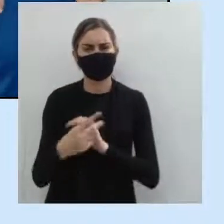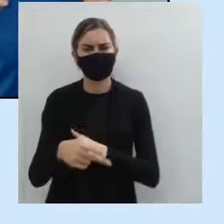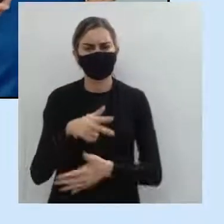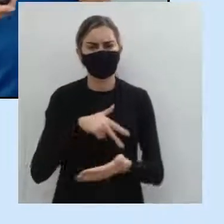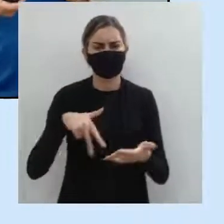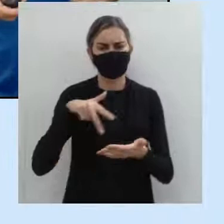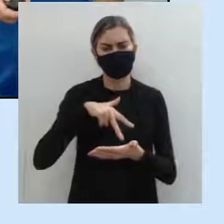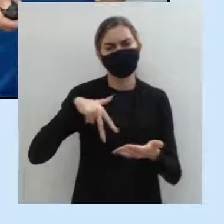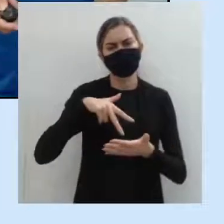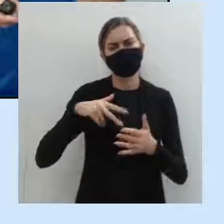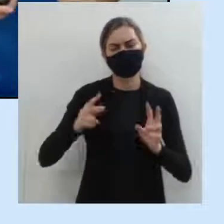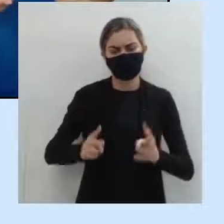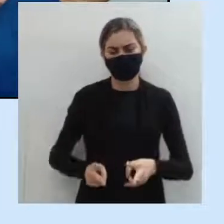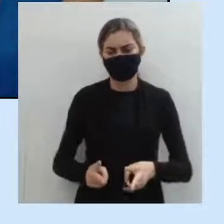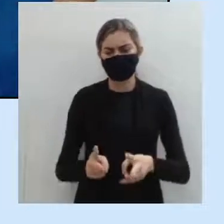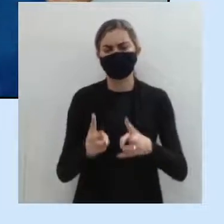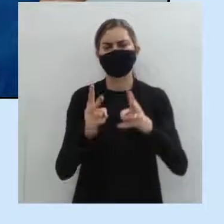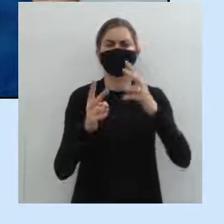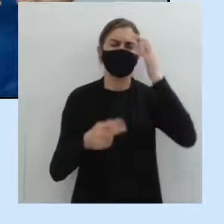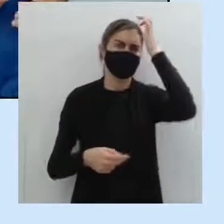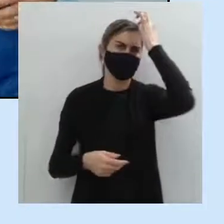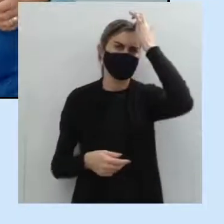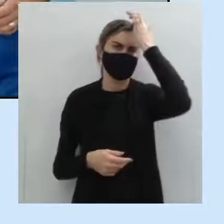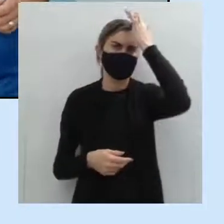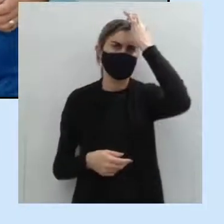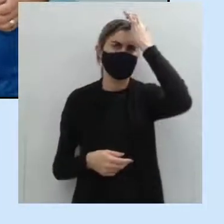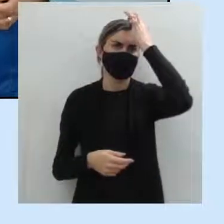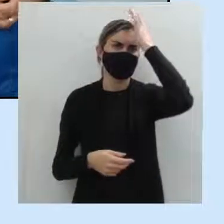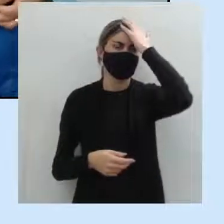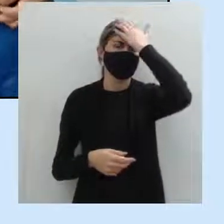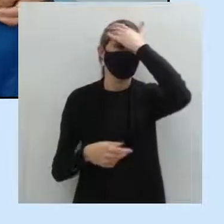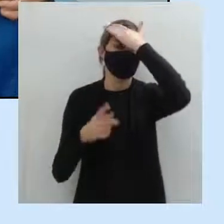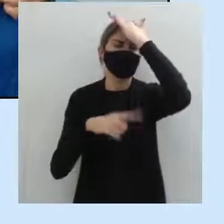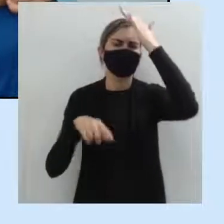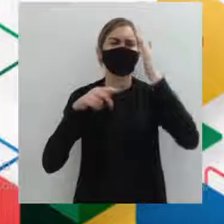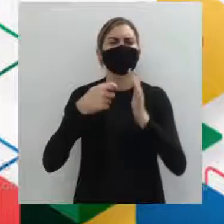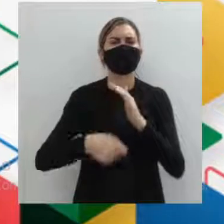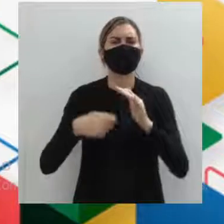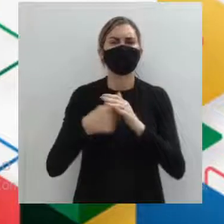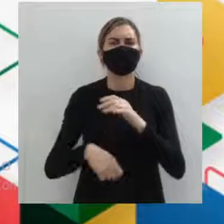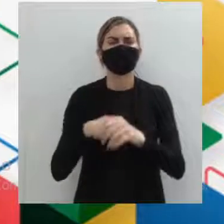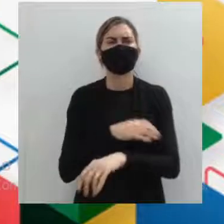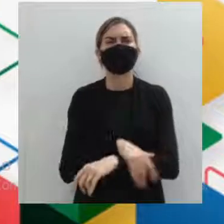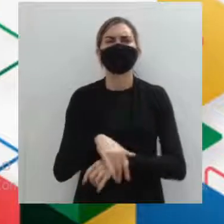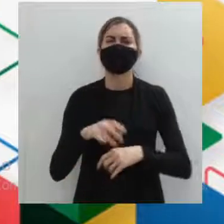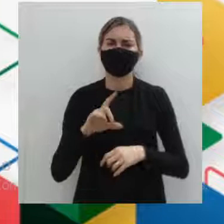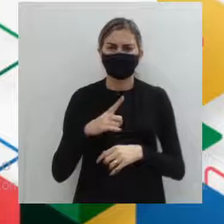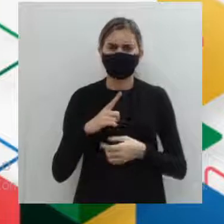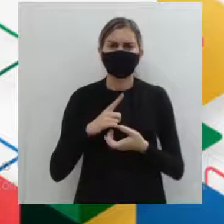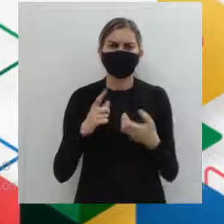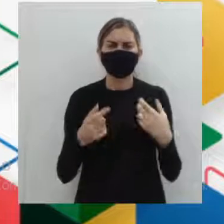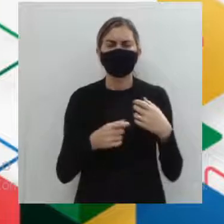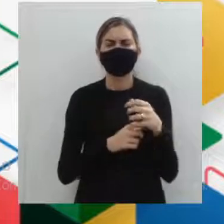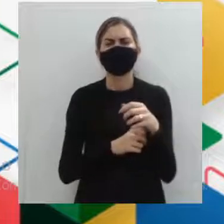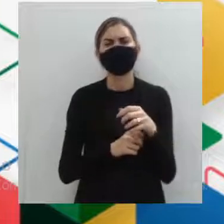dança. Sigamos comigo aqui no slide. E na luta, professor? Será que está